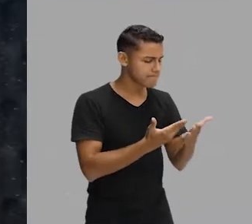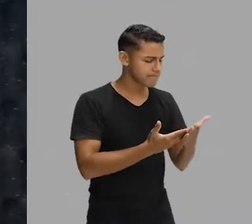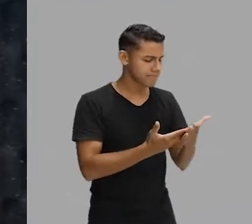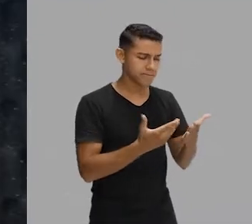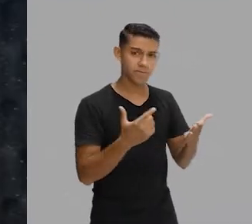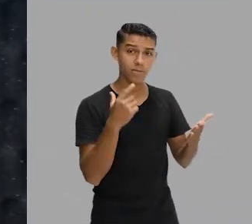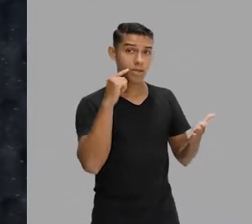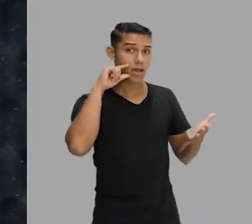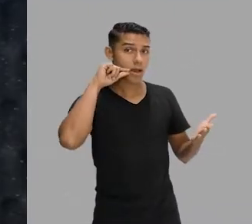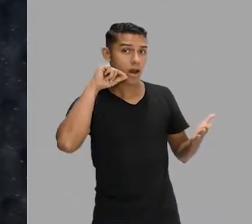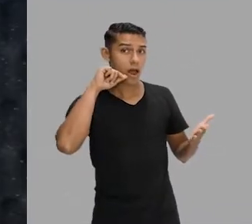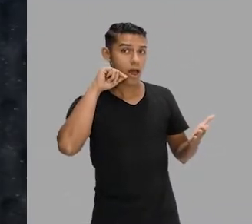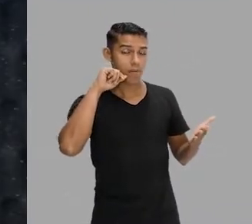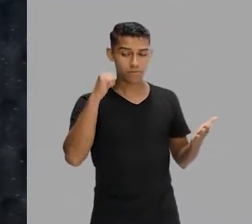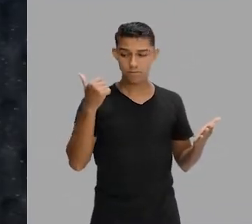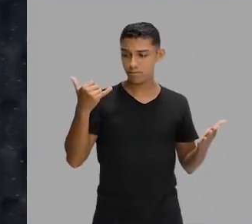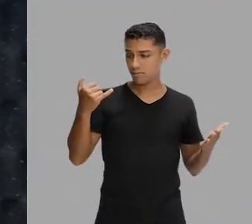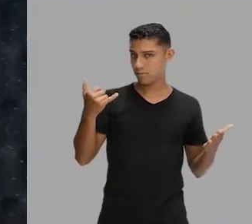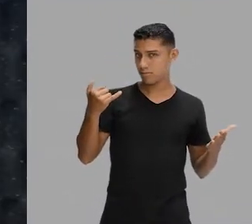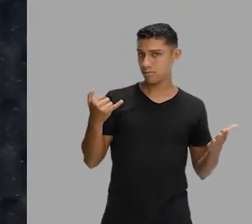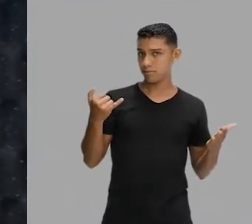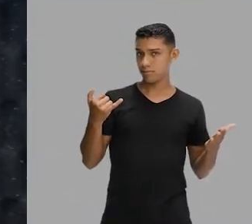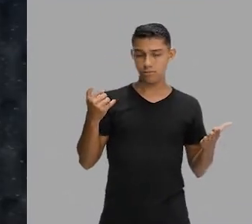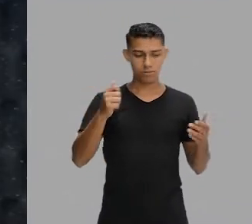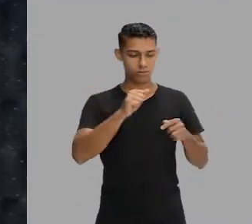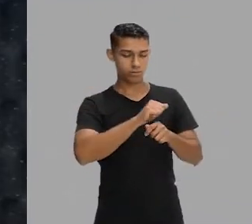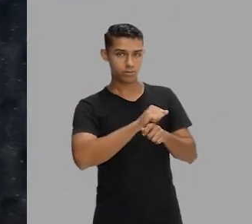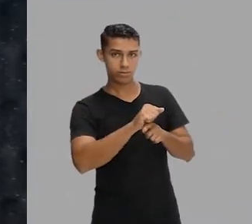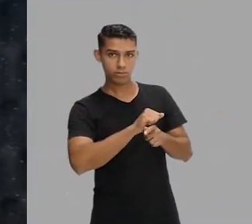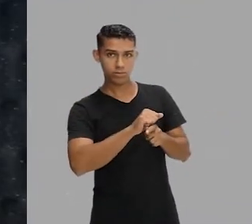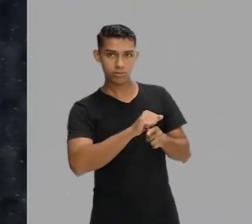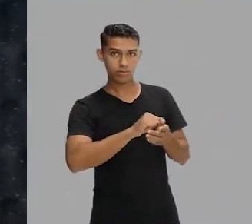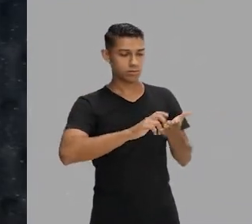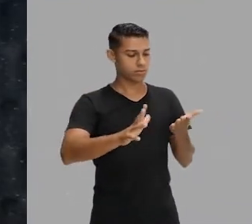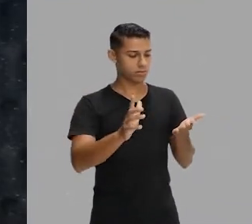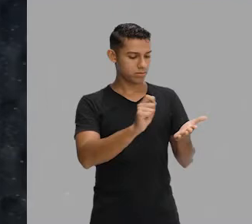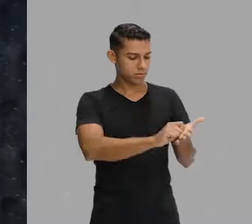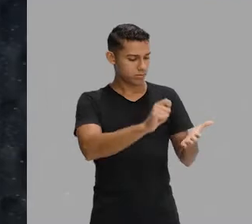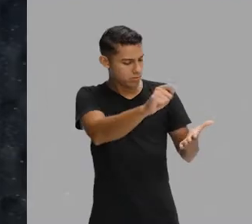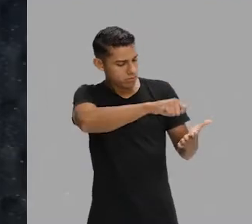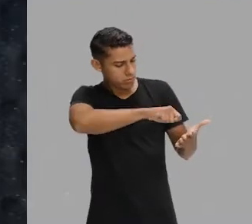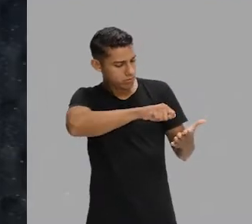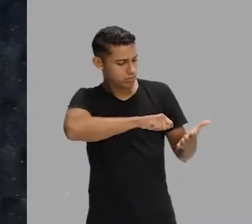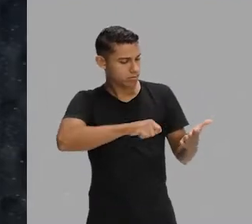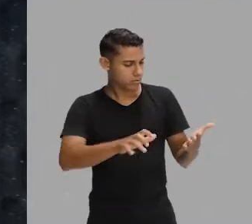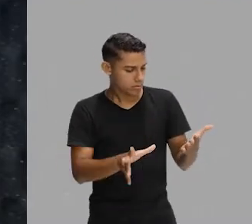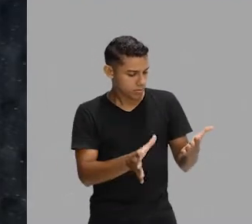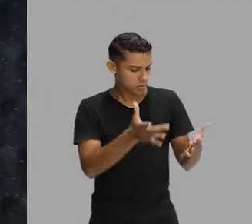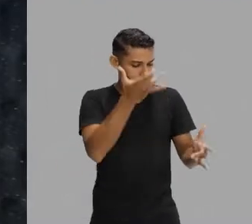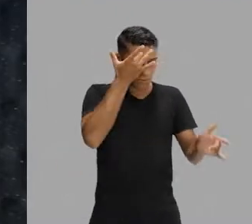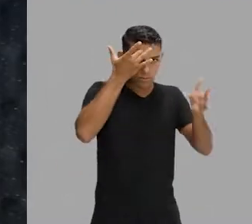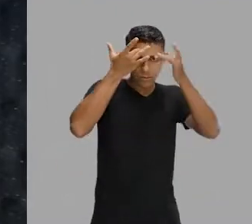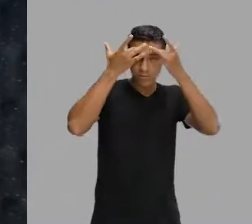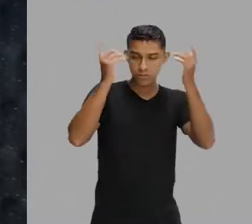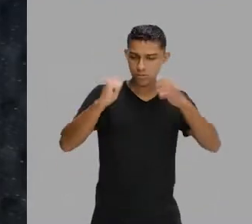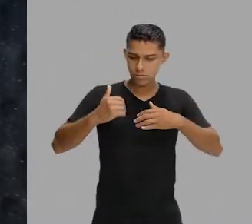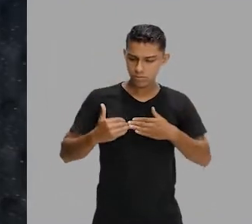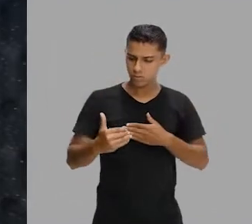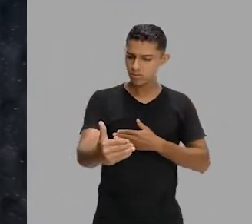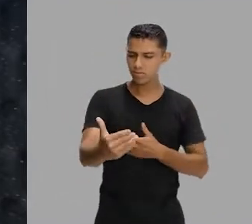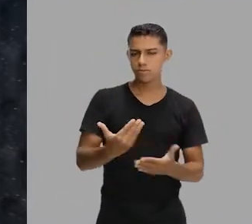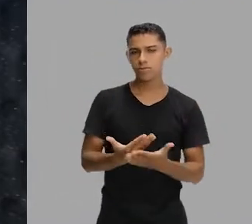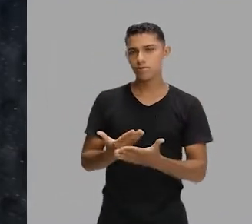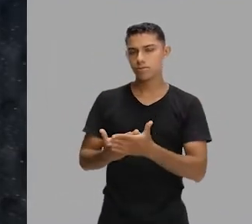borracha, caneta. Para quê? Para fazer suas devidas anotações e logo em seguida continuar os seus estudos,